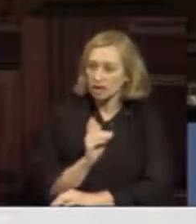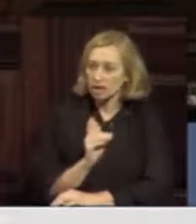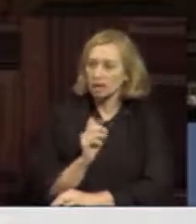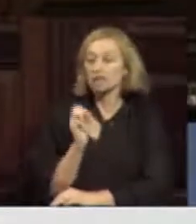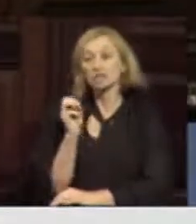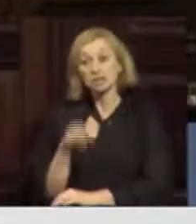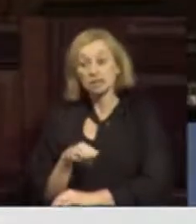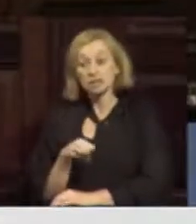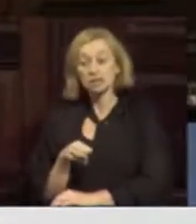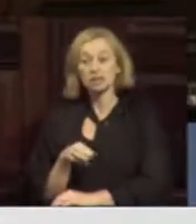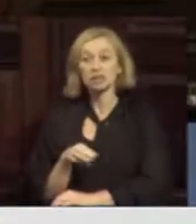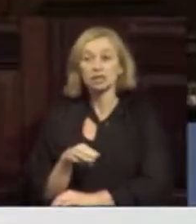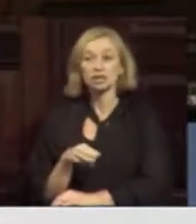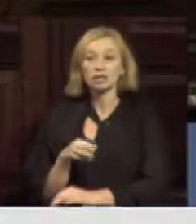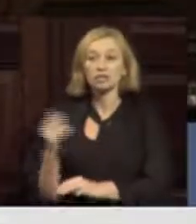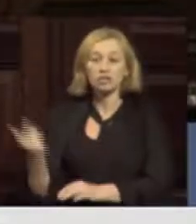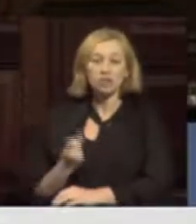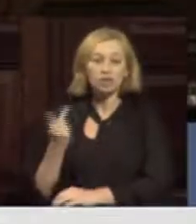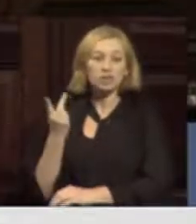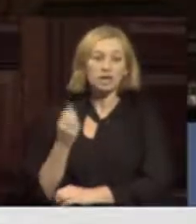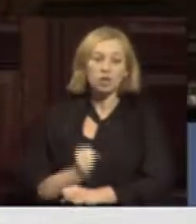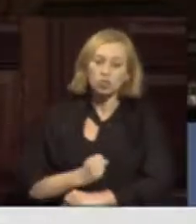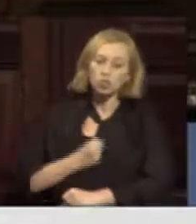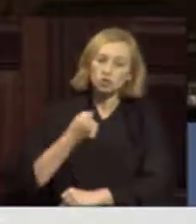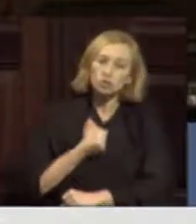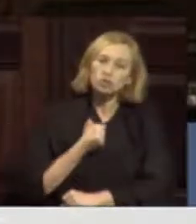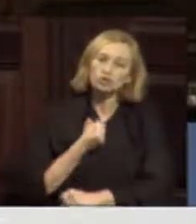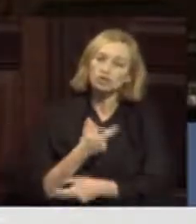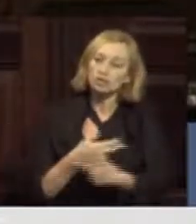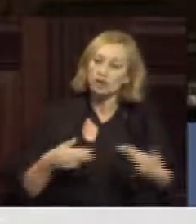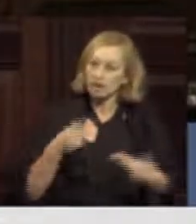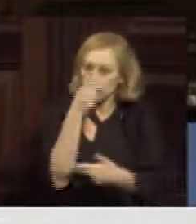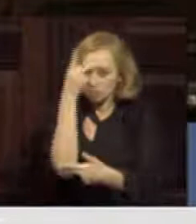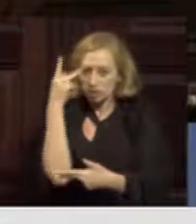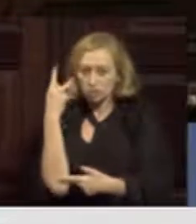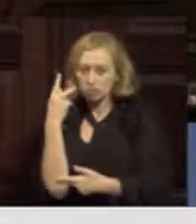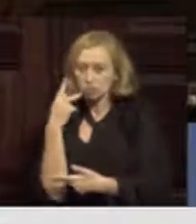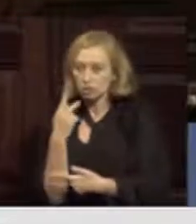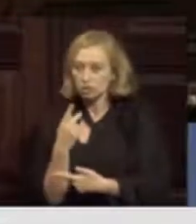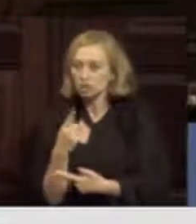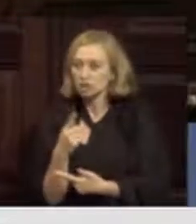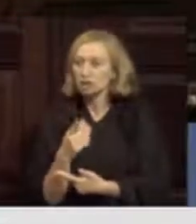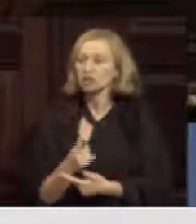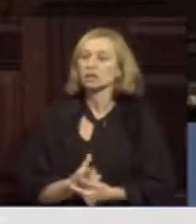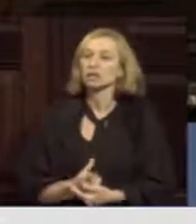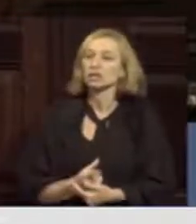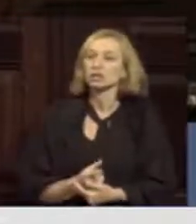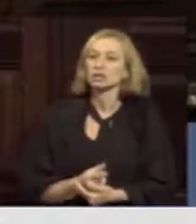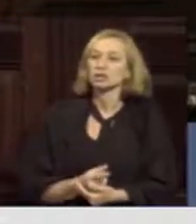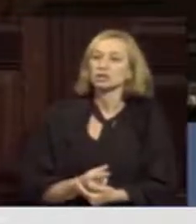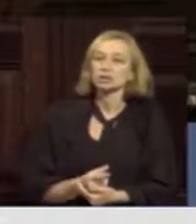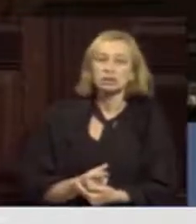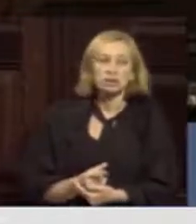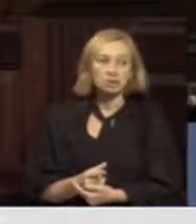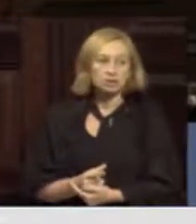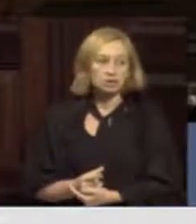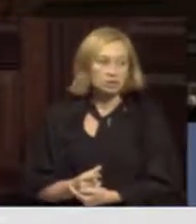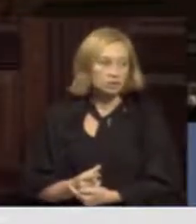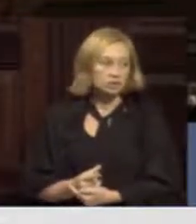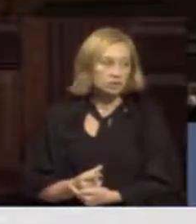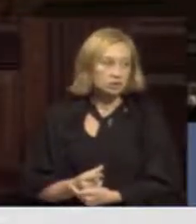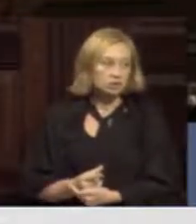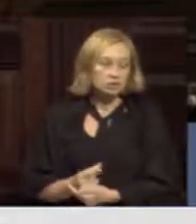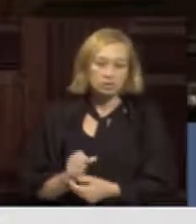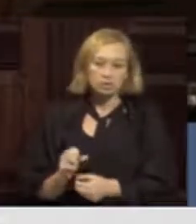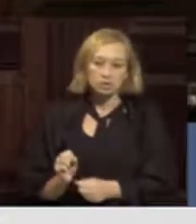do esforço de muitas pessoas que ainda têm na boca uma frase que é mais do que legítima: se o